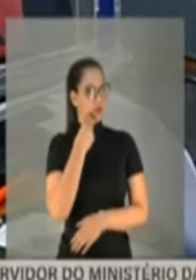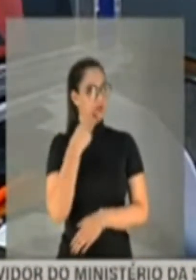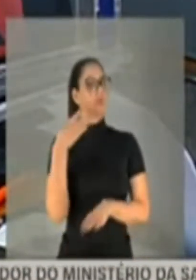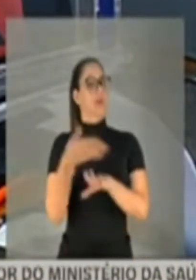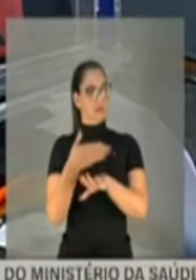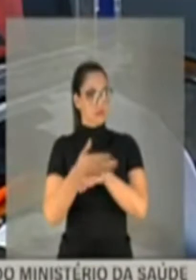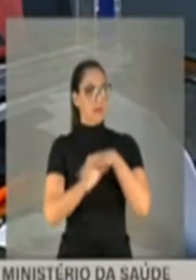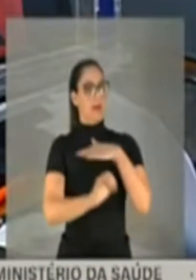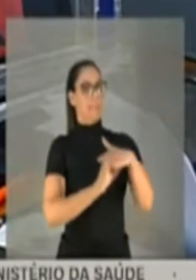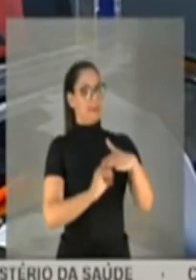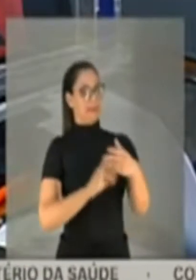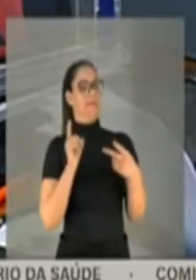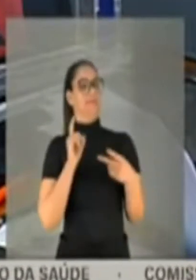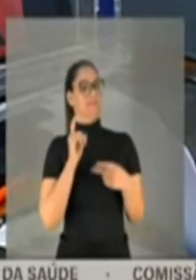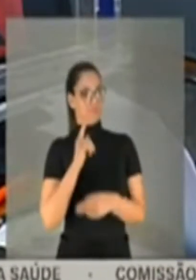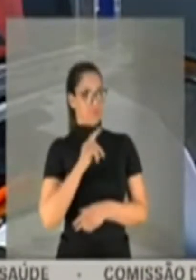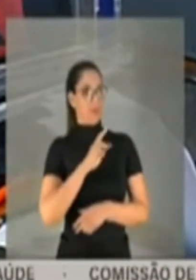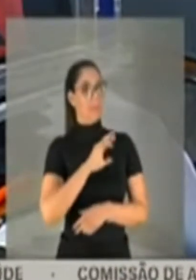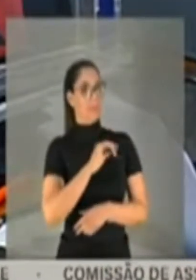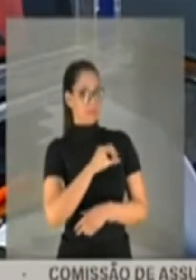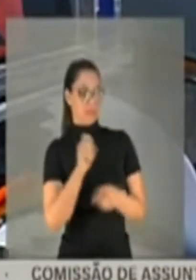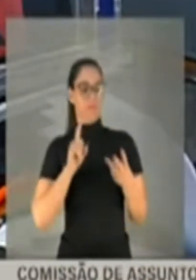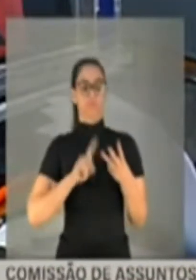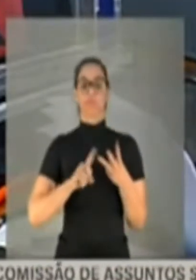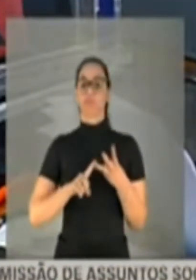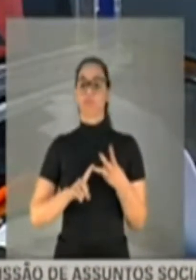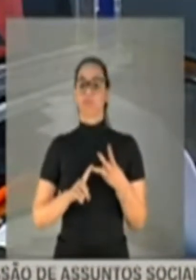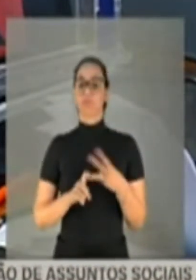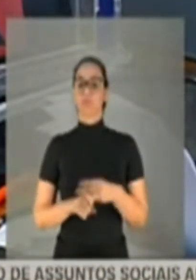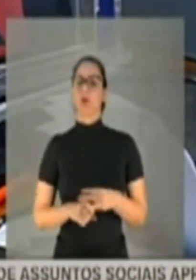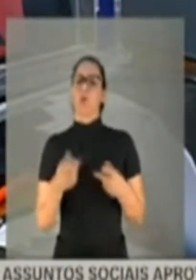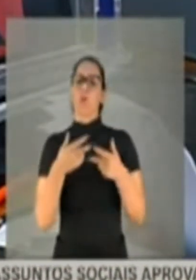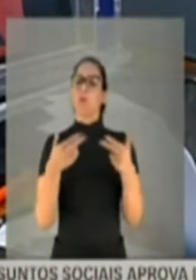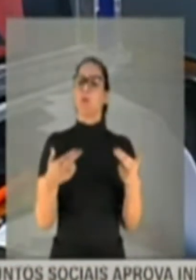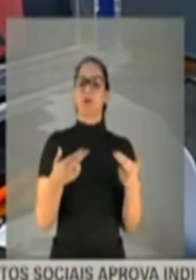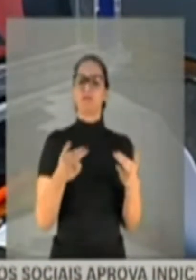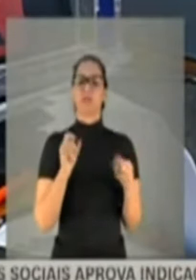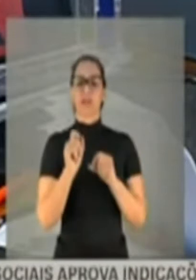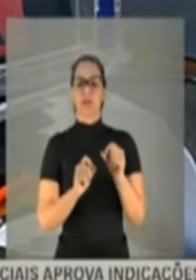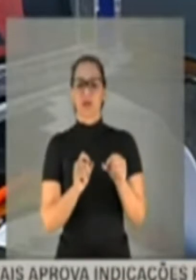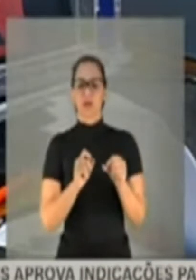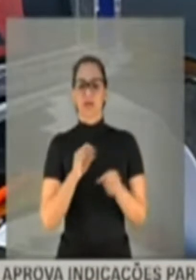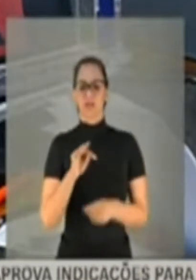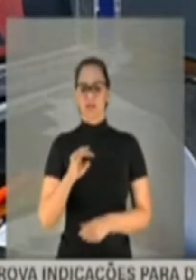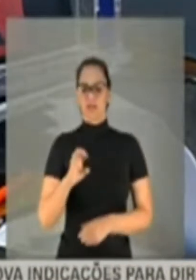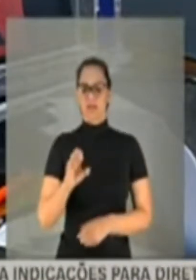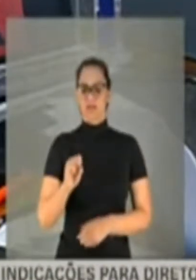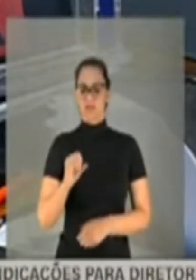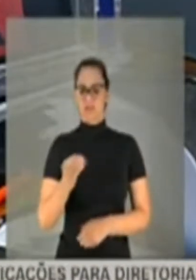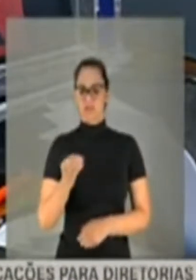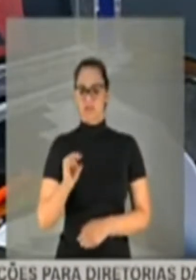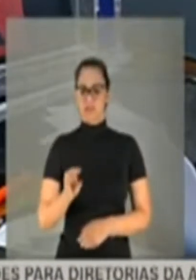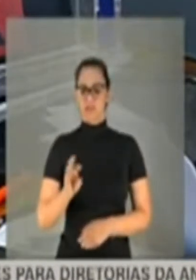R$12.800.000 na empresa Precisa. E uma coisa que eu não sei o que é, chamada Tesouraria